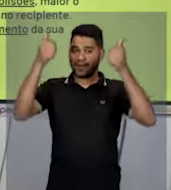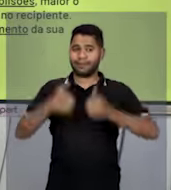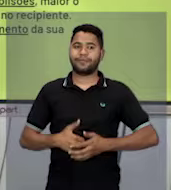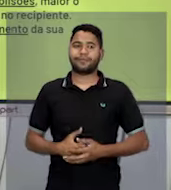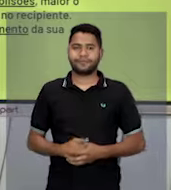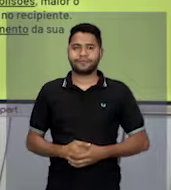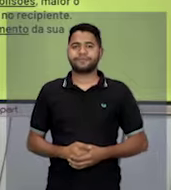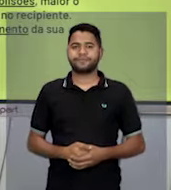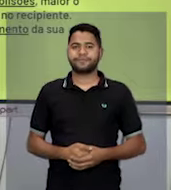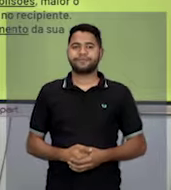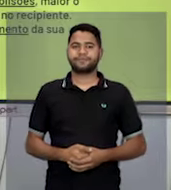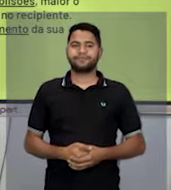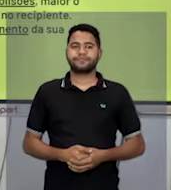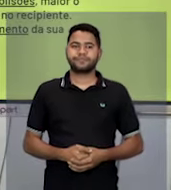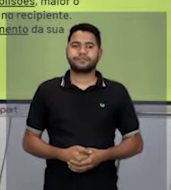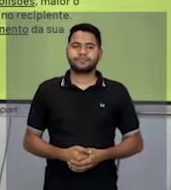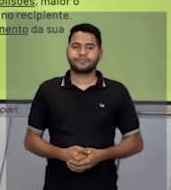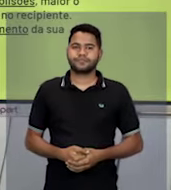Vamos lá!